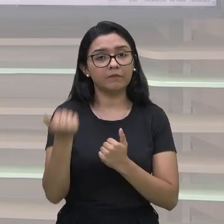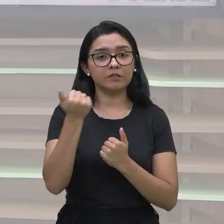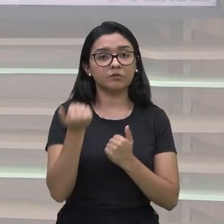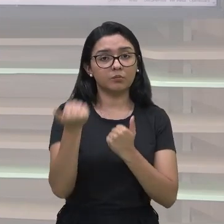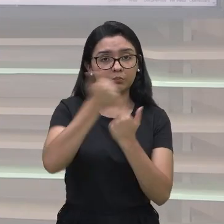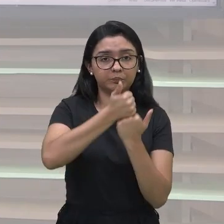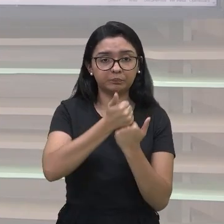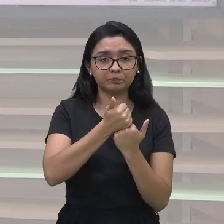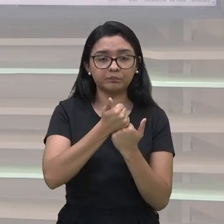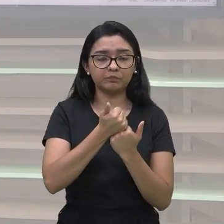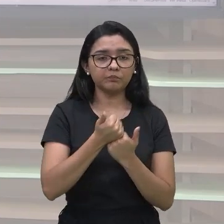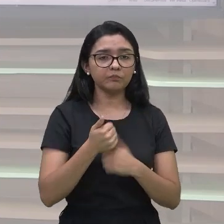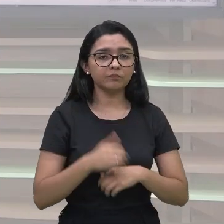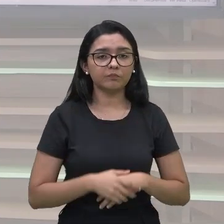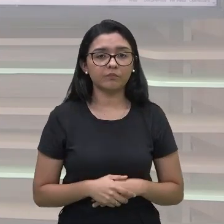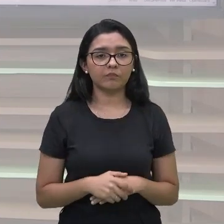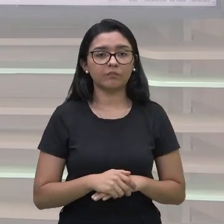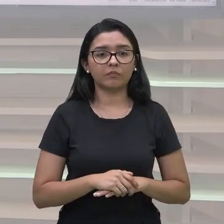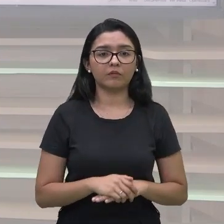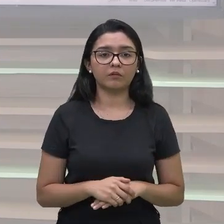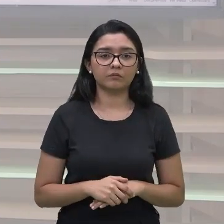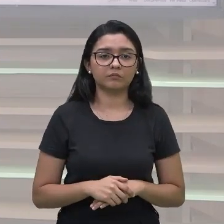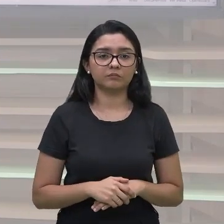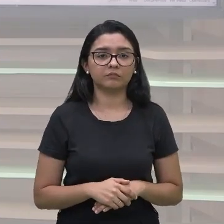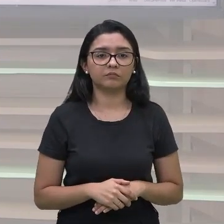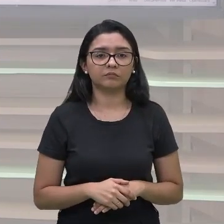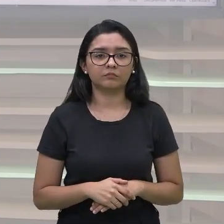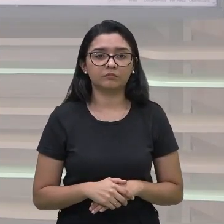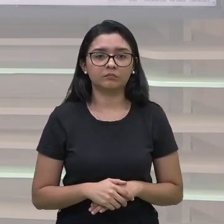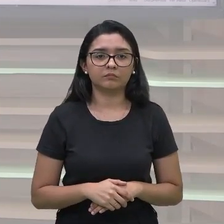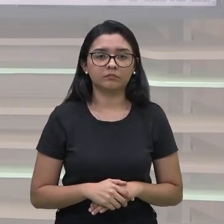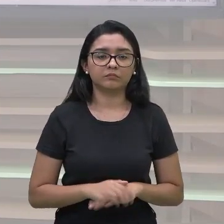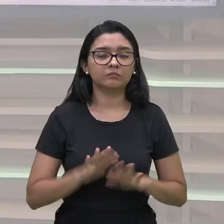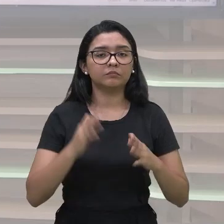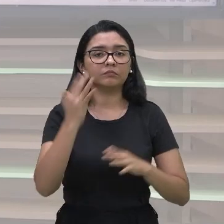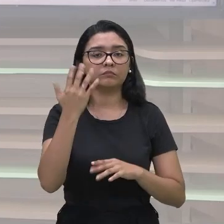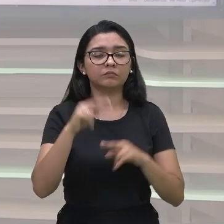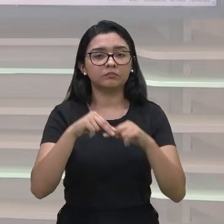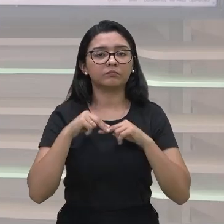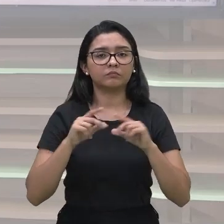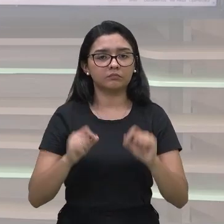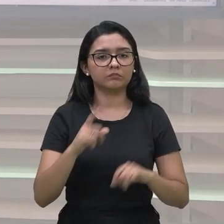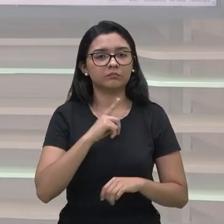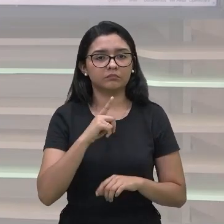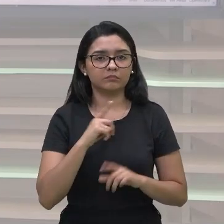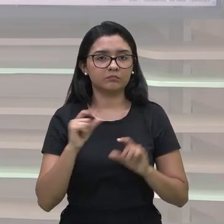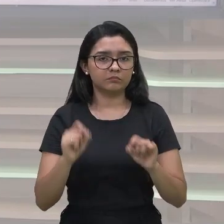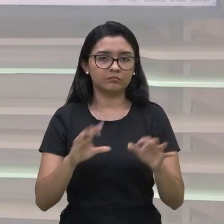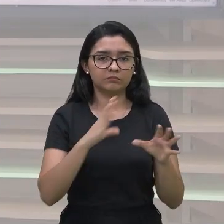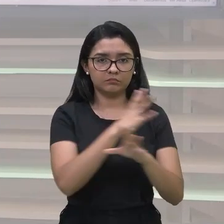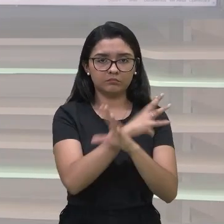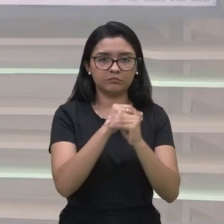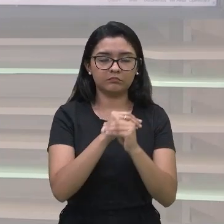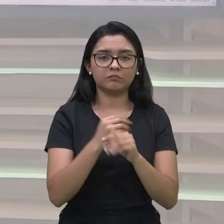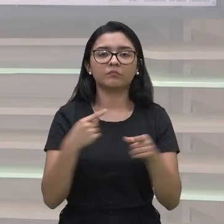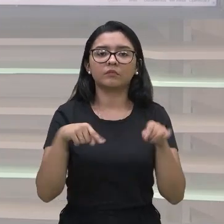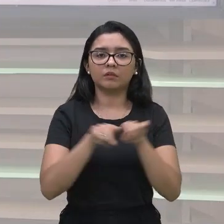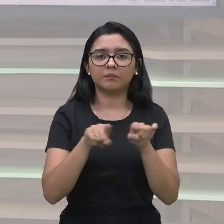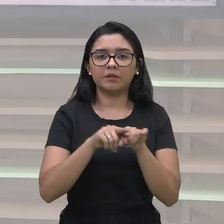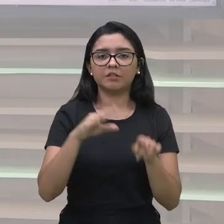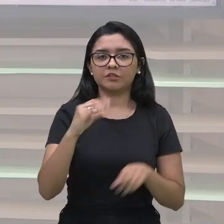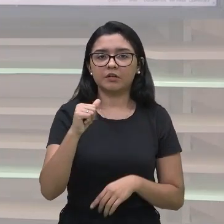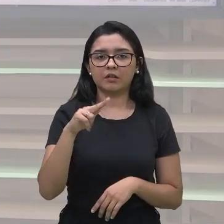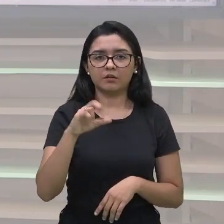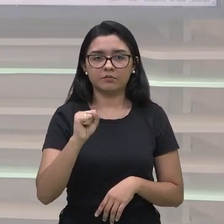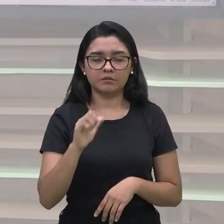o nome, ok? Muito bem. Então, nexos de causalidade, há conectivos explícitos de causa também ali no texto,